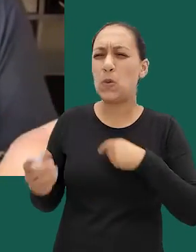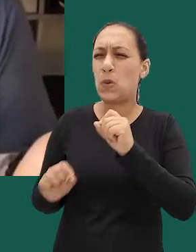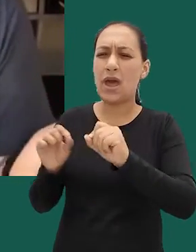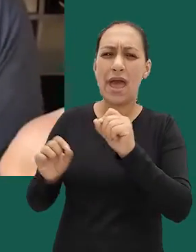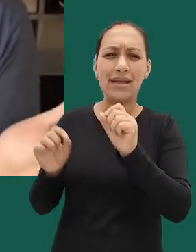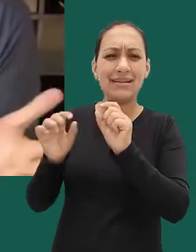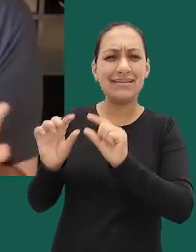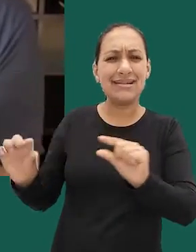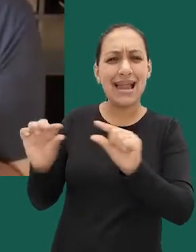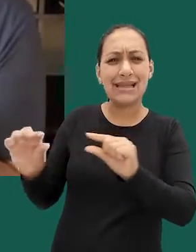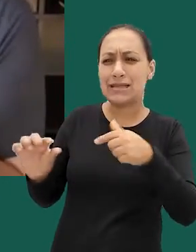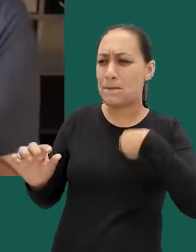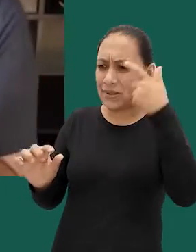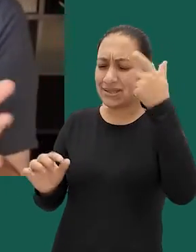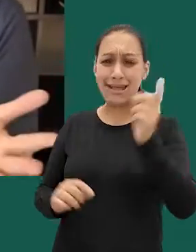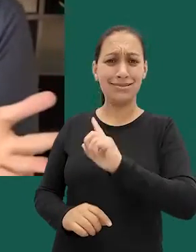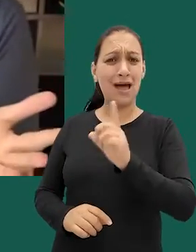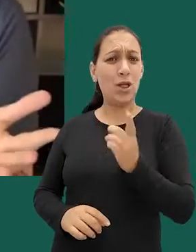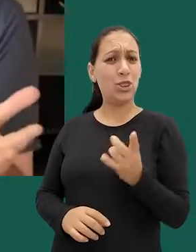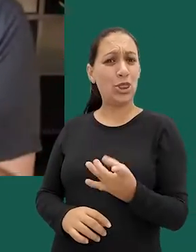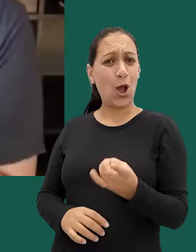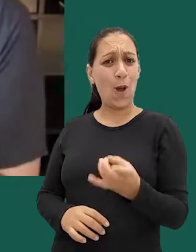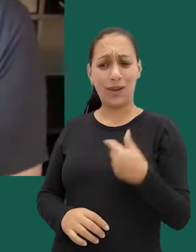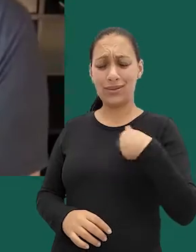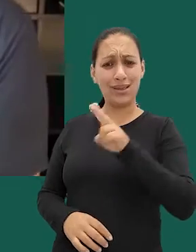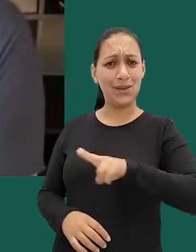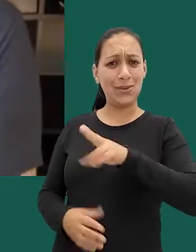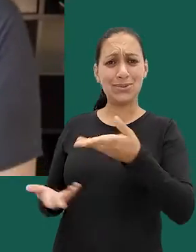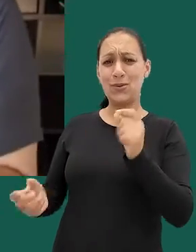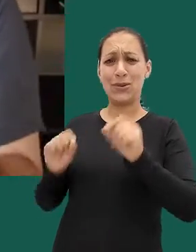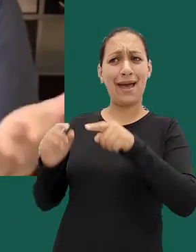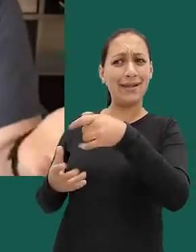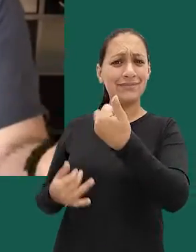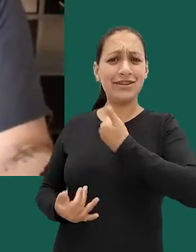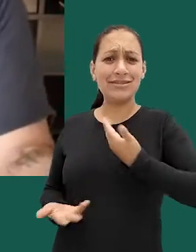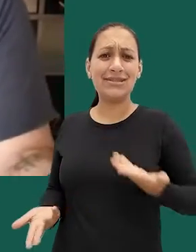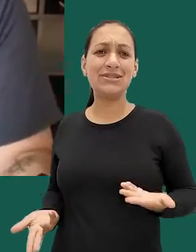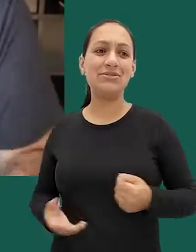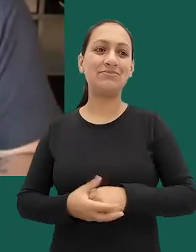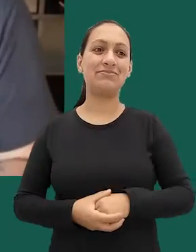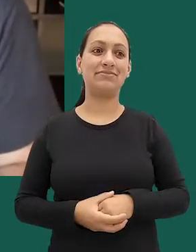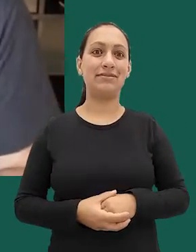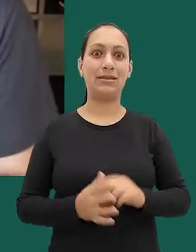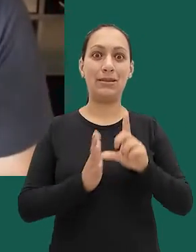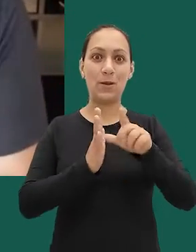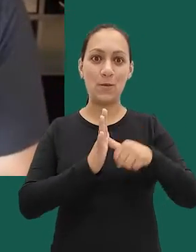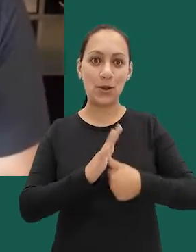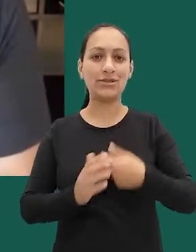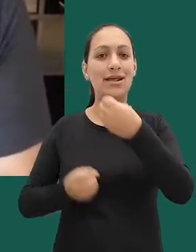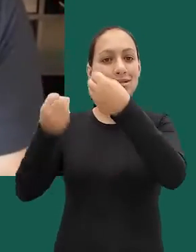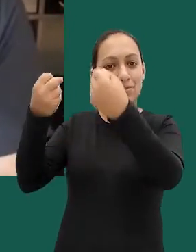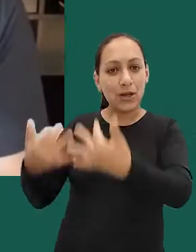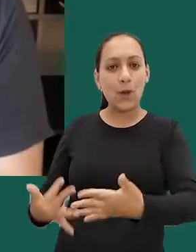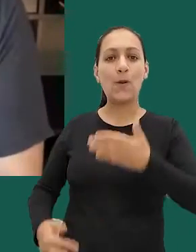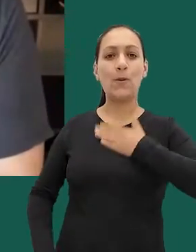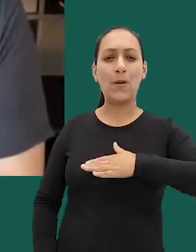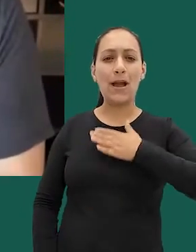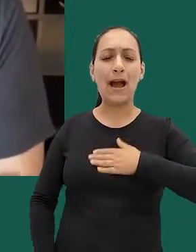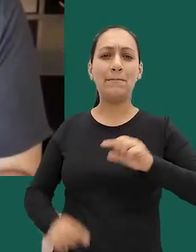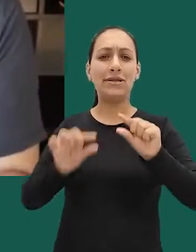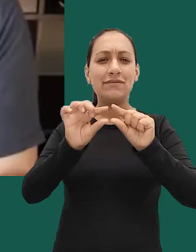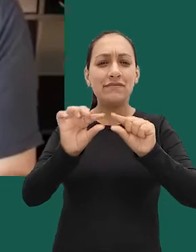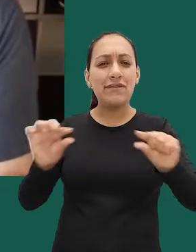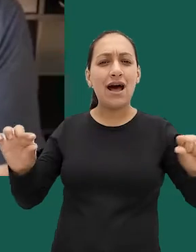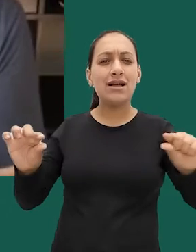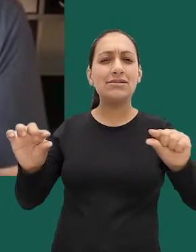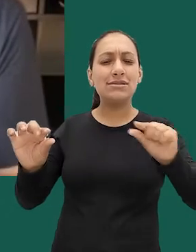Eu não tenho droga, eu não uso droga, o que ele está dizendo? E depois que ele me explicou com calma, em inglês bem